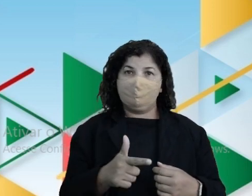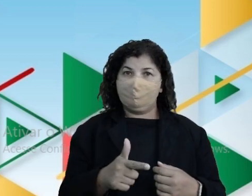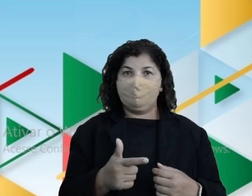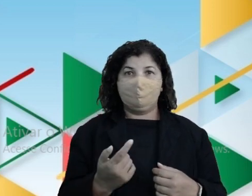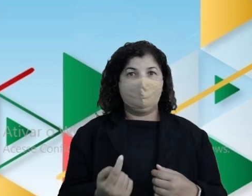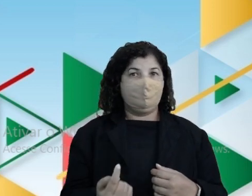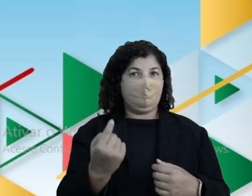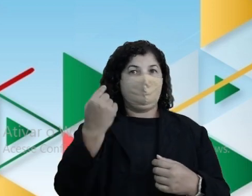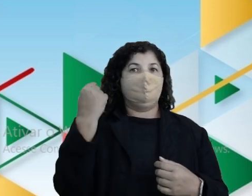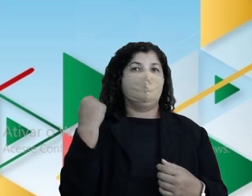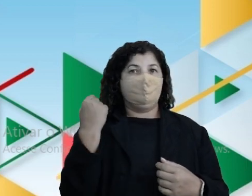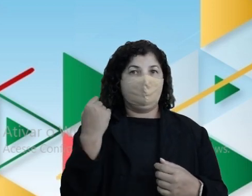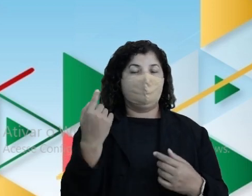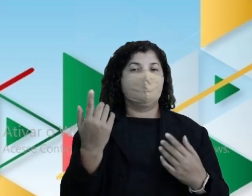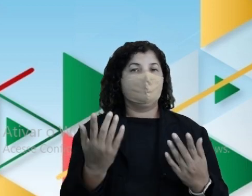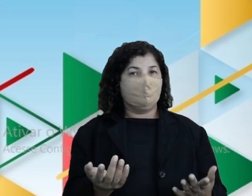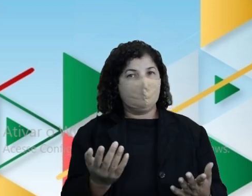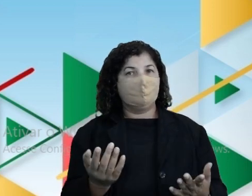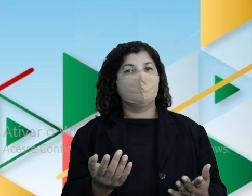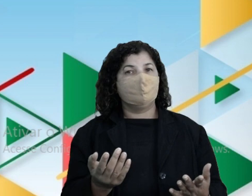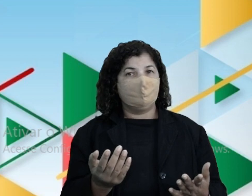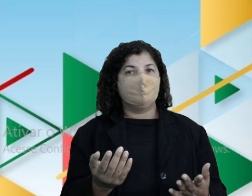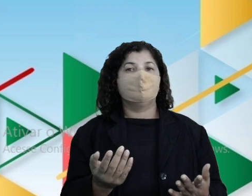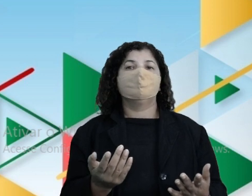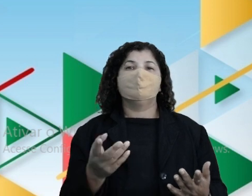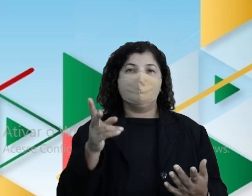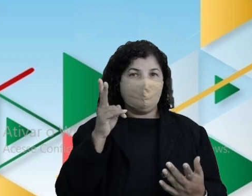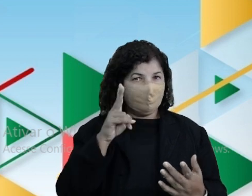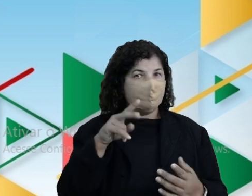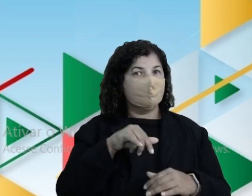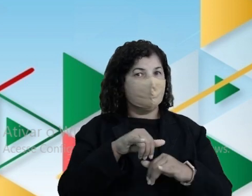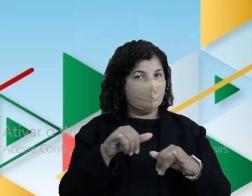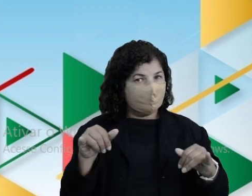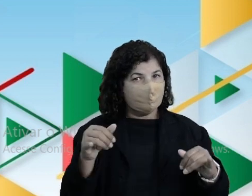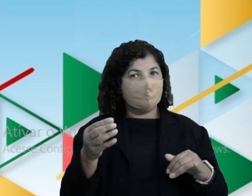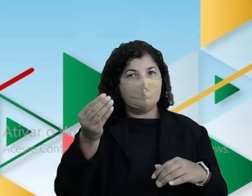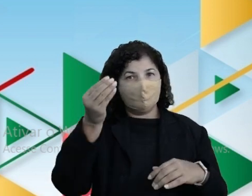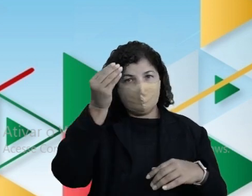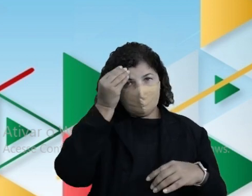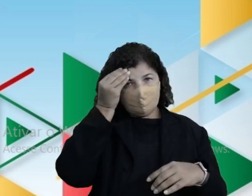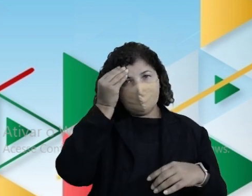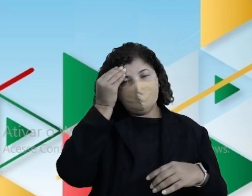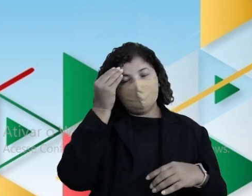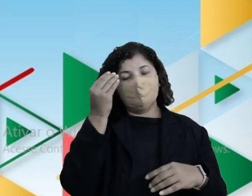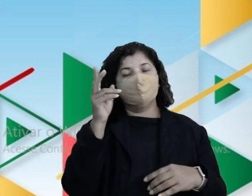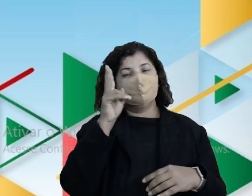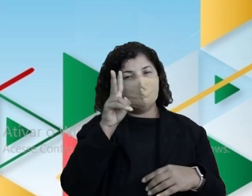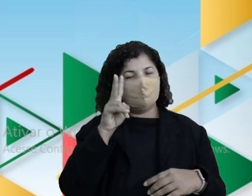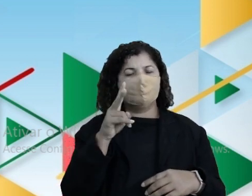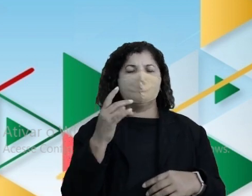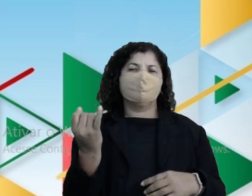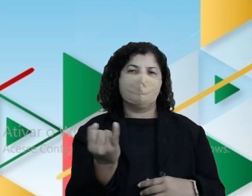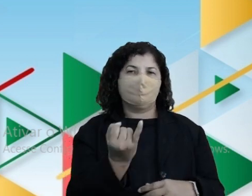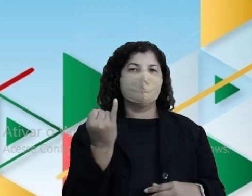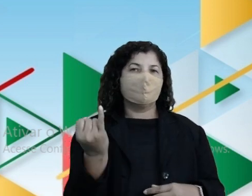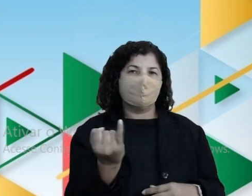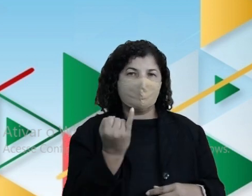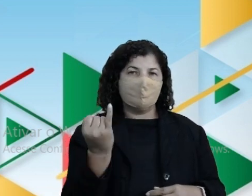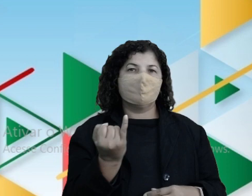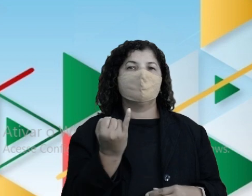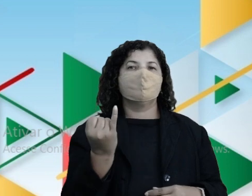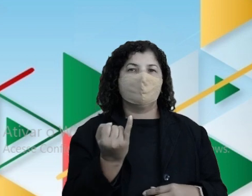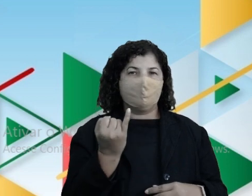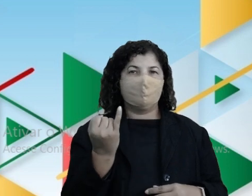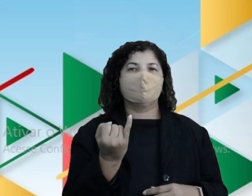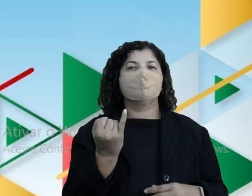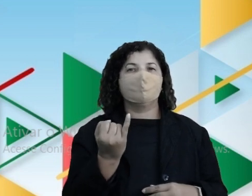né? Então, lembre-se disso, uma sociedade sem história não tem passado. A história é fundamental, né, isso,